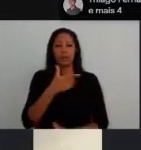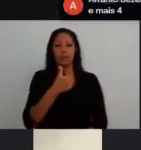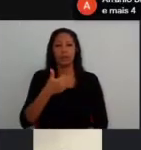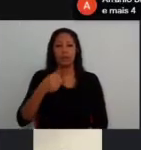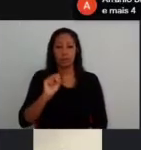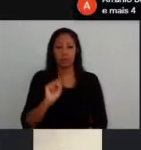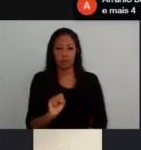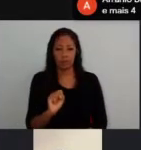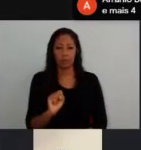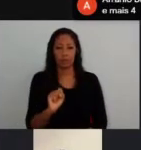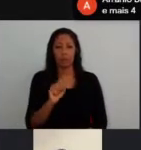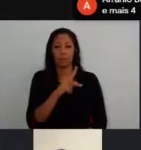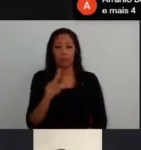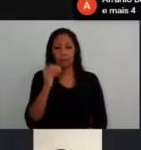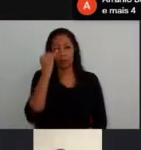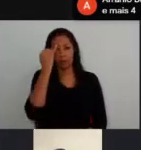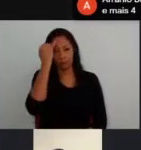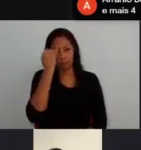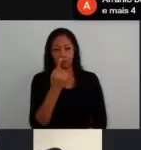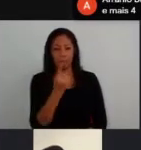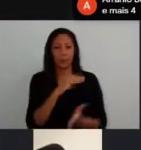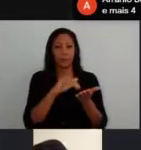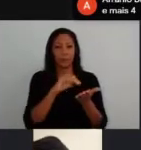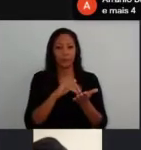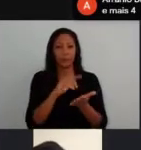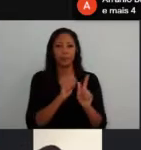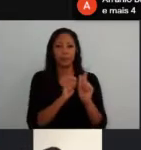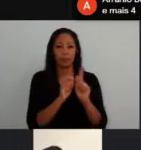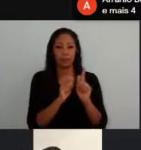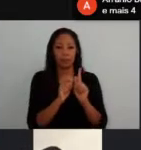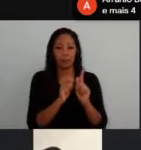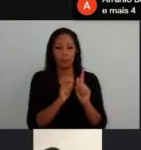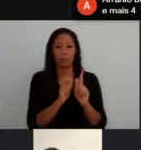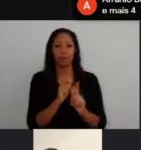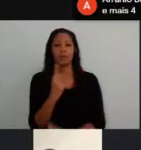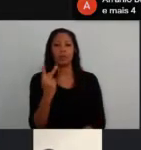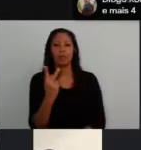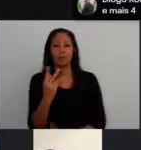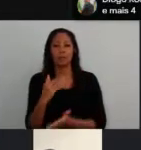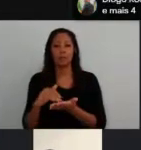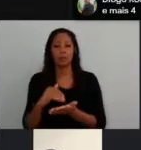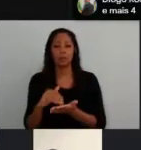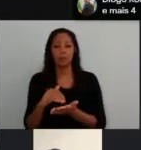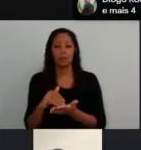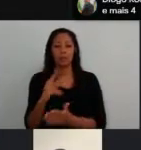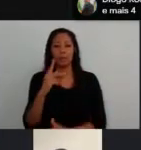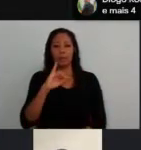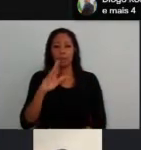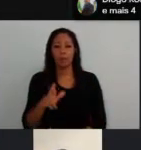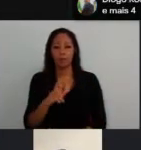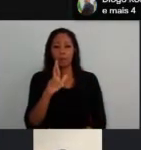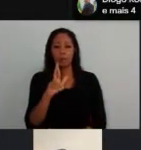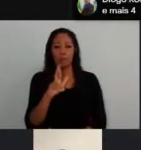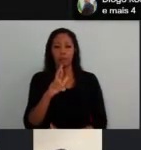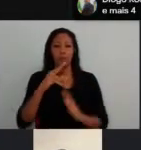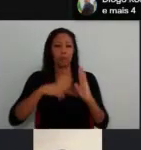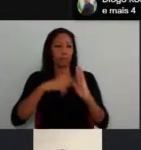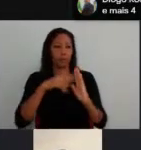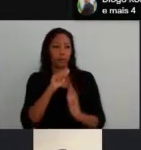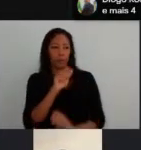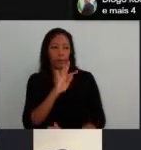vice-presidente Abidene Salustiano, primeiro secretário Gustavo Negócio, segundo secretário interino, Paulo Barbosa da Silva. Lida a ata, senhor presidente.